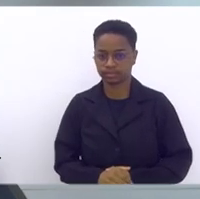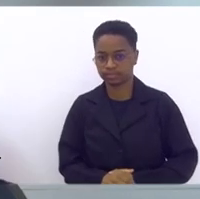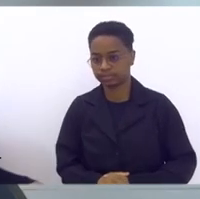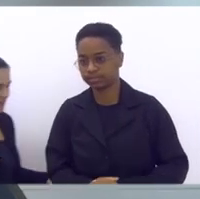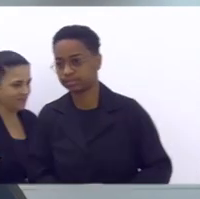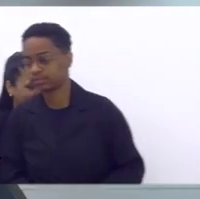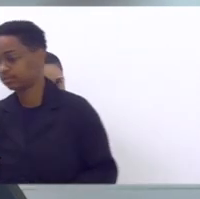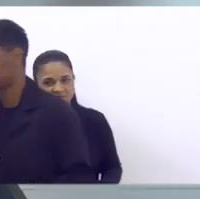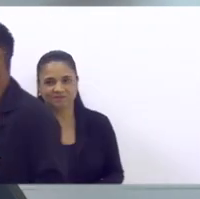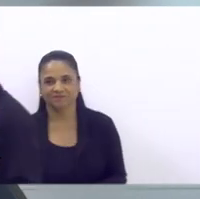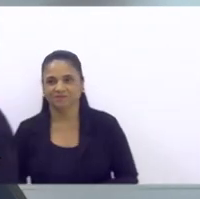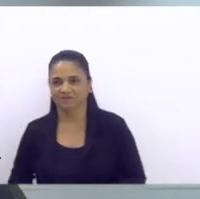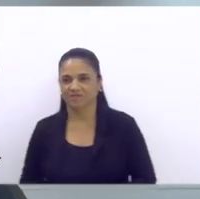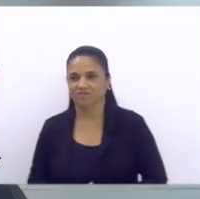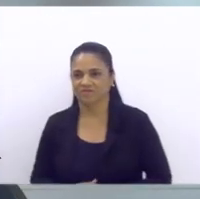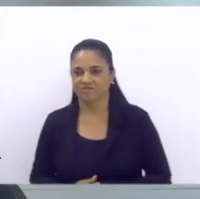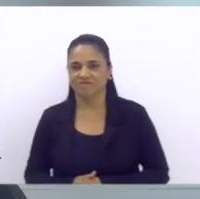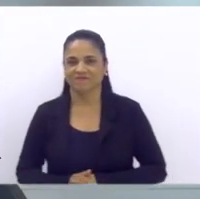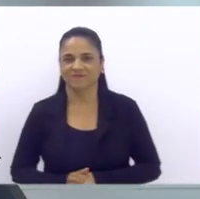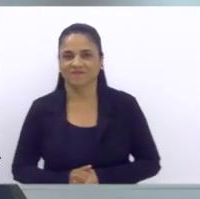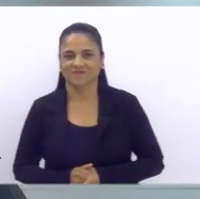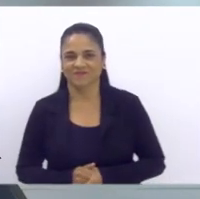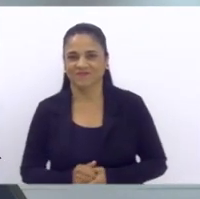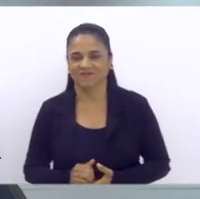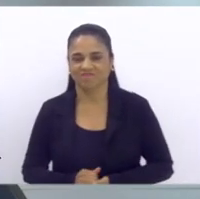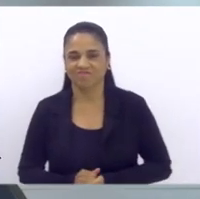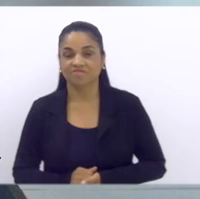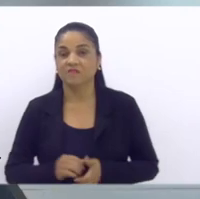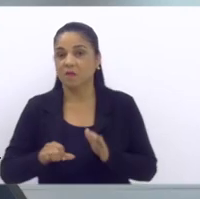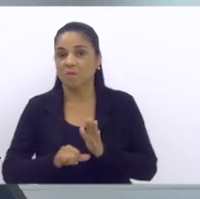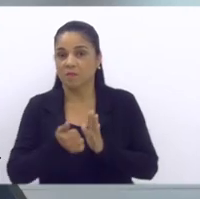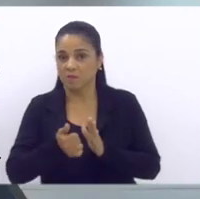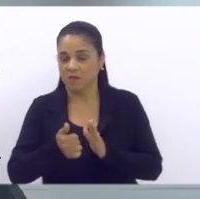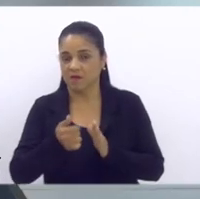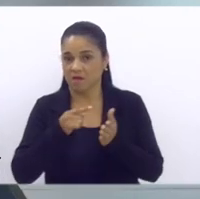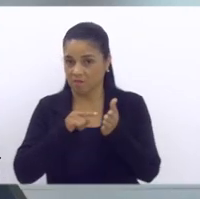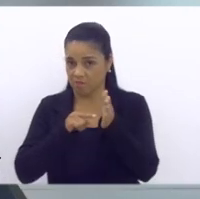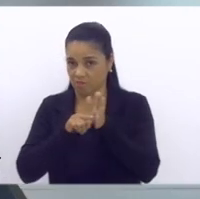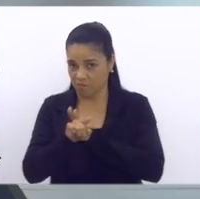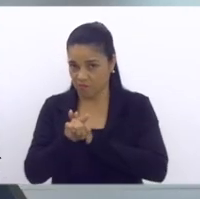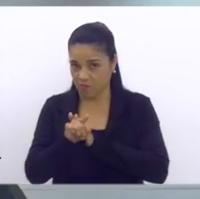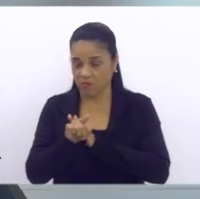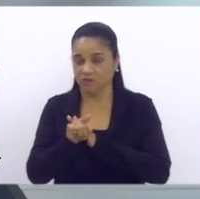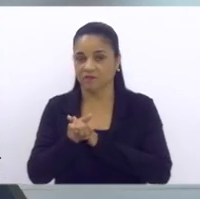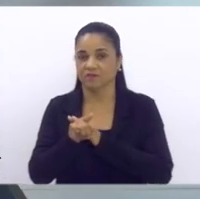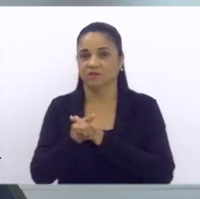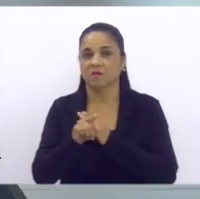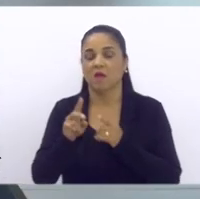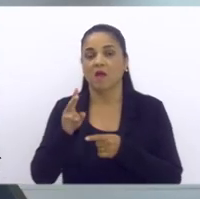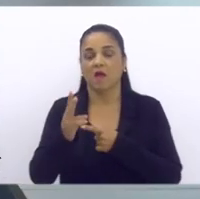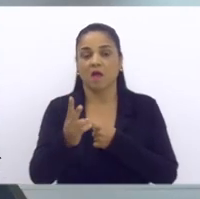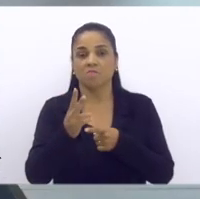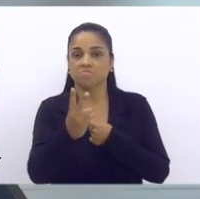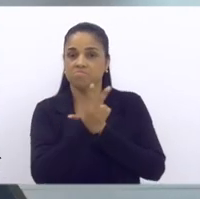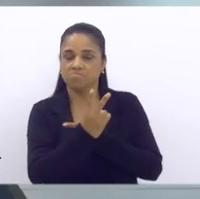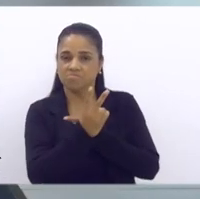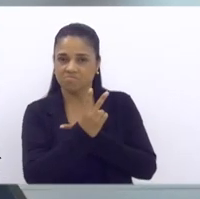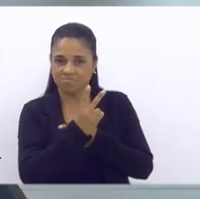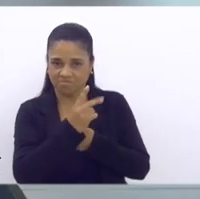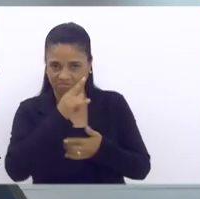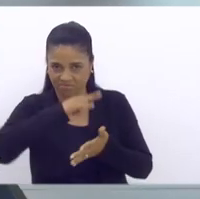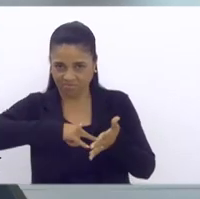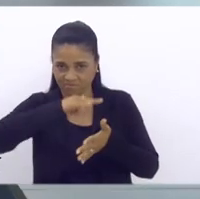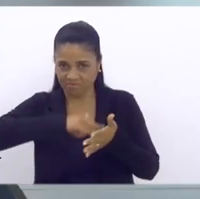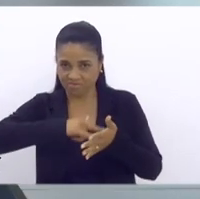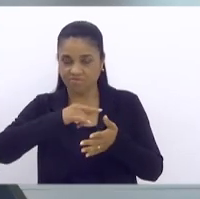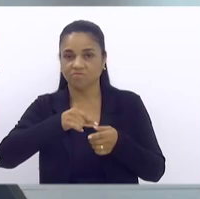Depois a gente passa para o deputado Luiz Paulo. Pode responder, por favor. Bom, a primeira questão que foi colocada, né, essa medida protetiva, qual seria mais